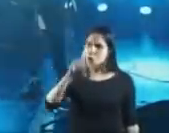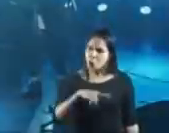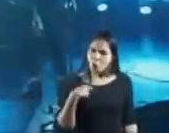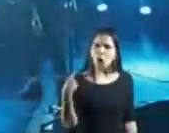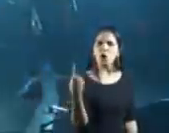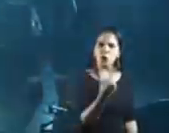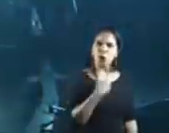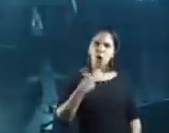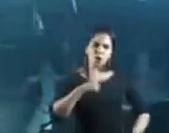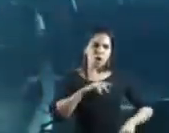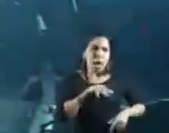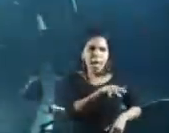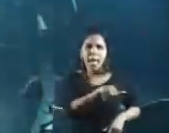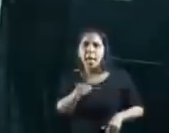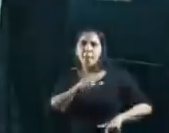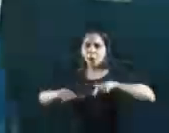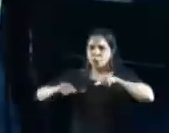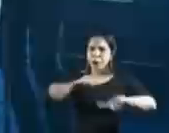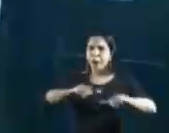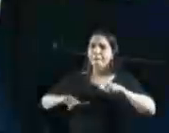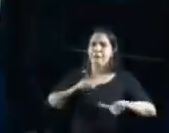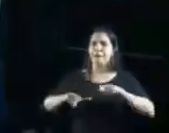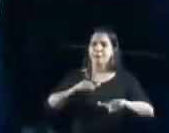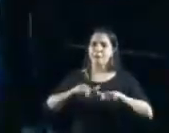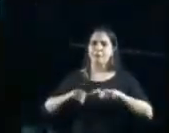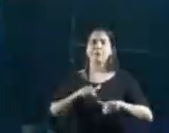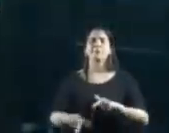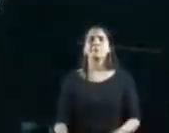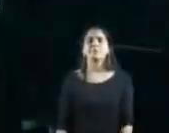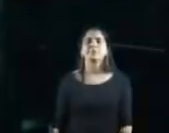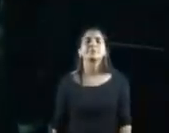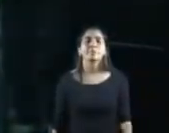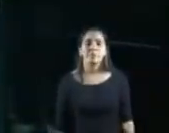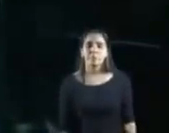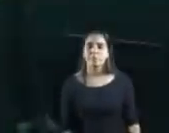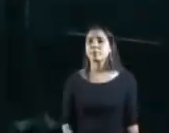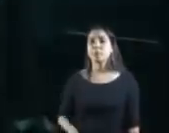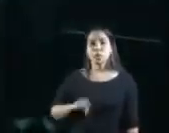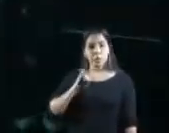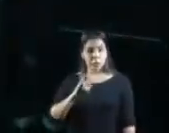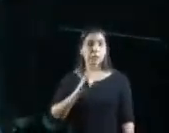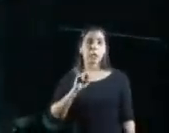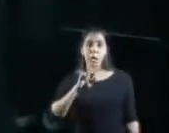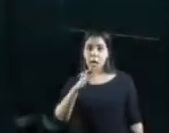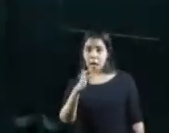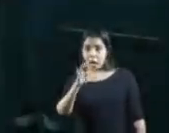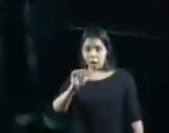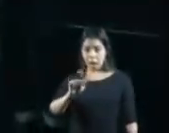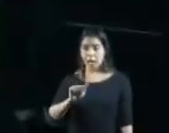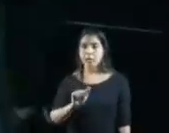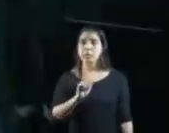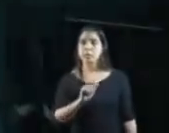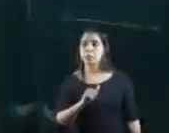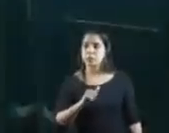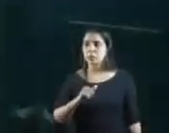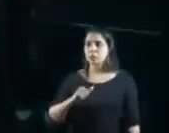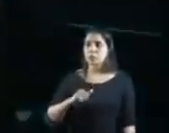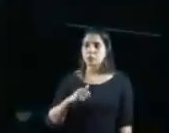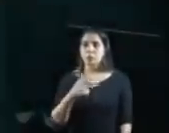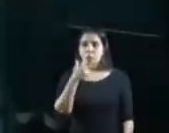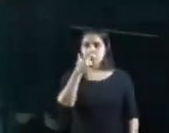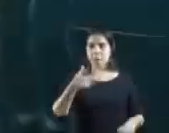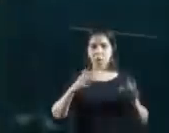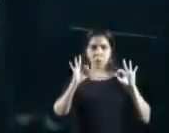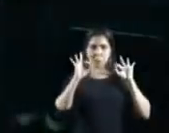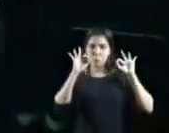somos irmãos trabalhadores. Se a raça e o cheia de galas